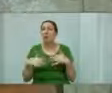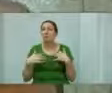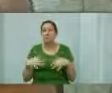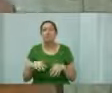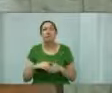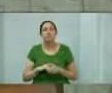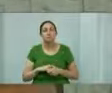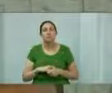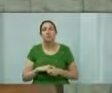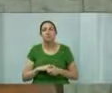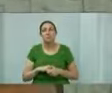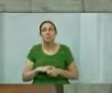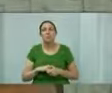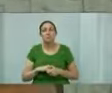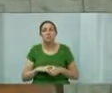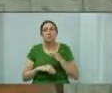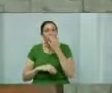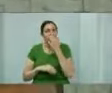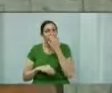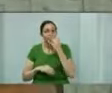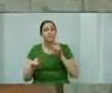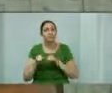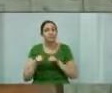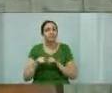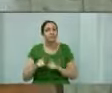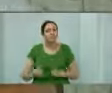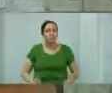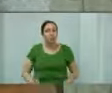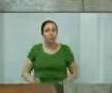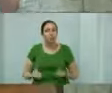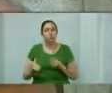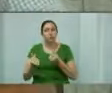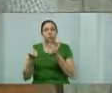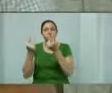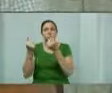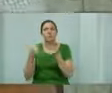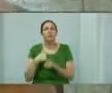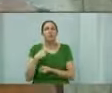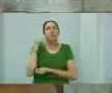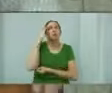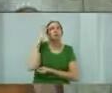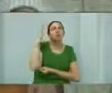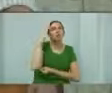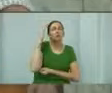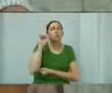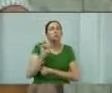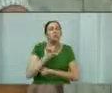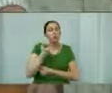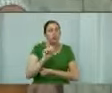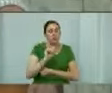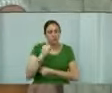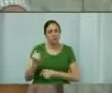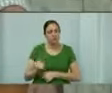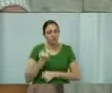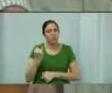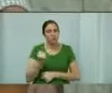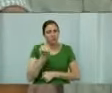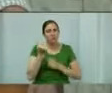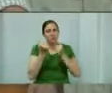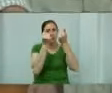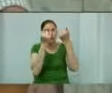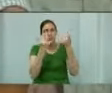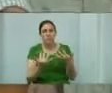é uma força de tração na despesa também muito grande. Então, o que eu imagino, isso é importante que a gente diga, nesse momento como esse